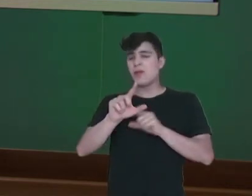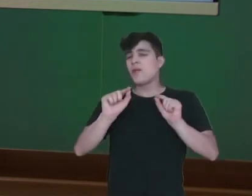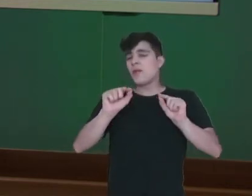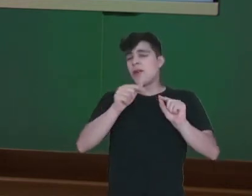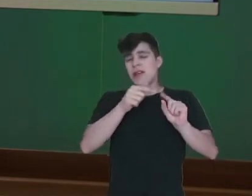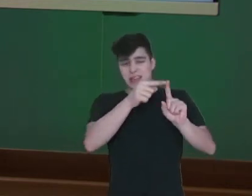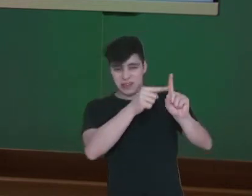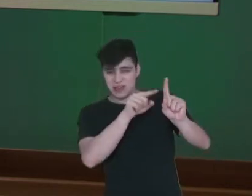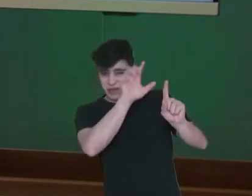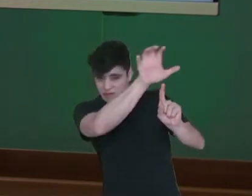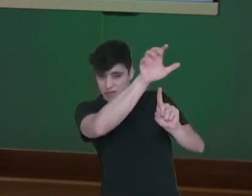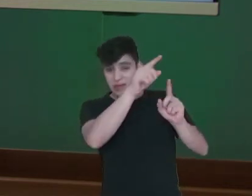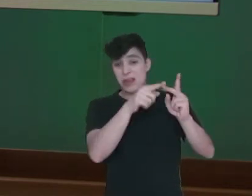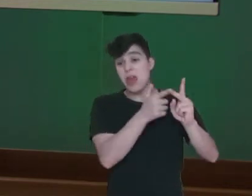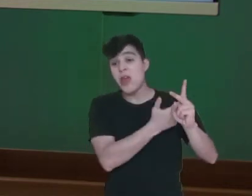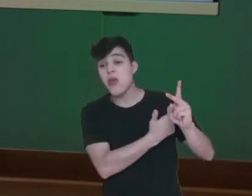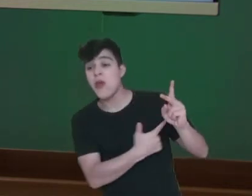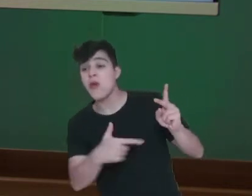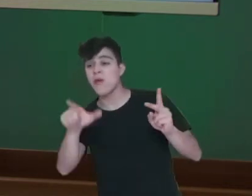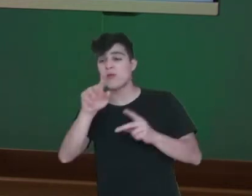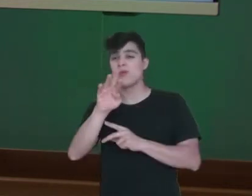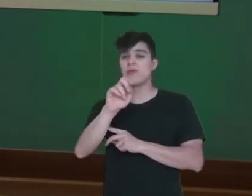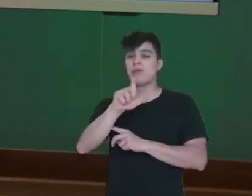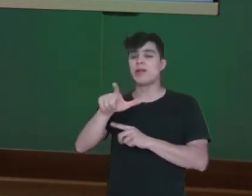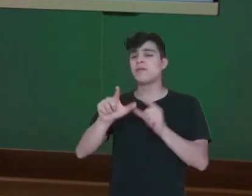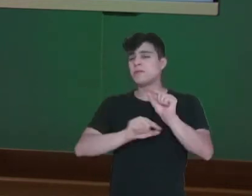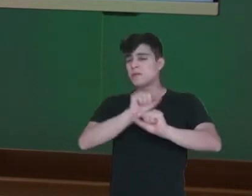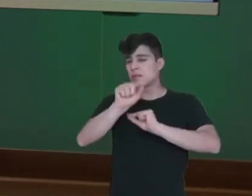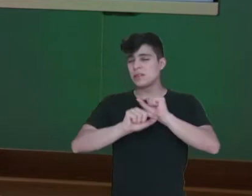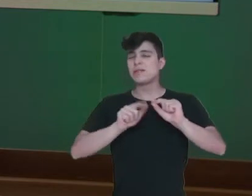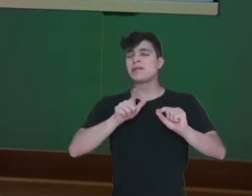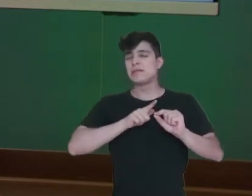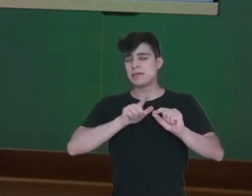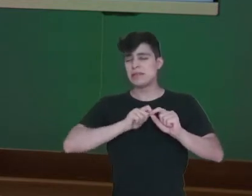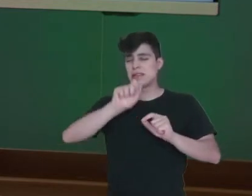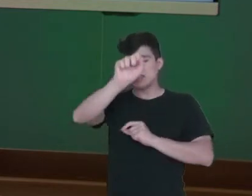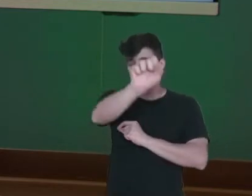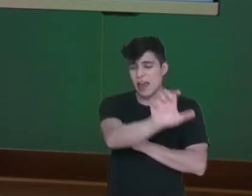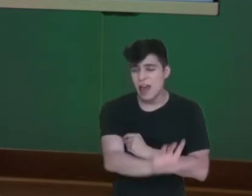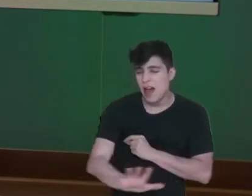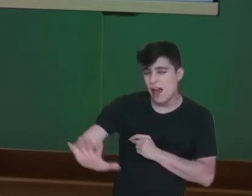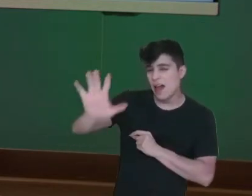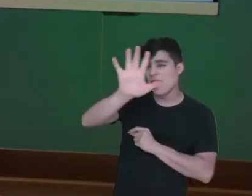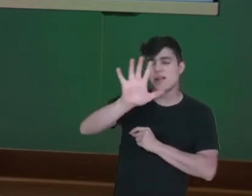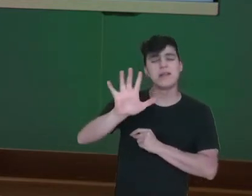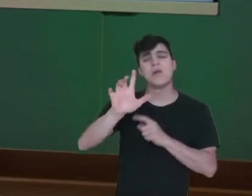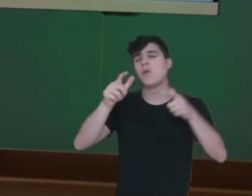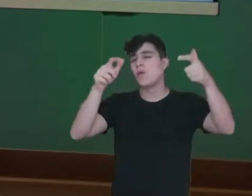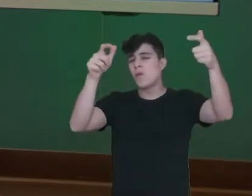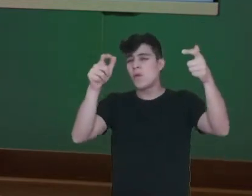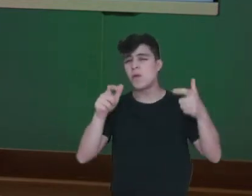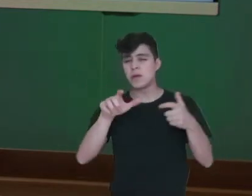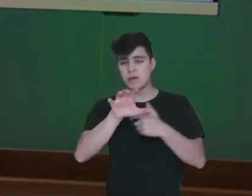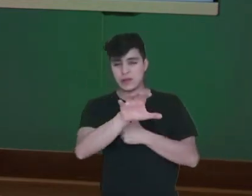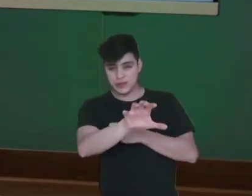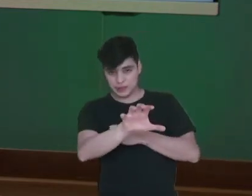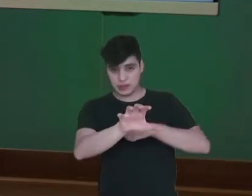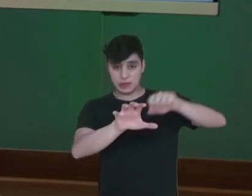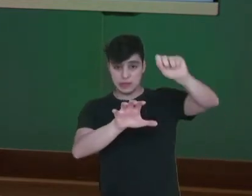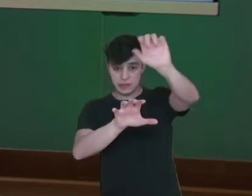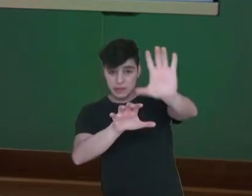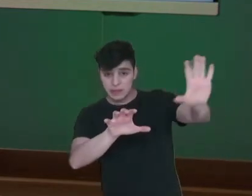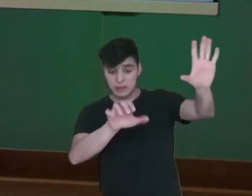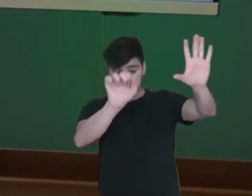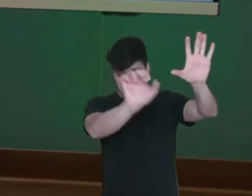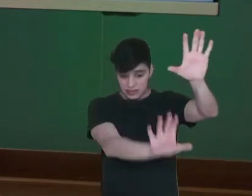outro tipo climático do Brasil, que ocupa ali uma área bem extensa de toda a porção central do território